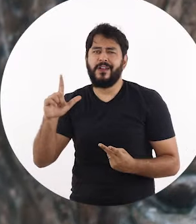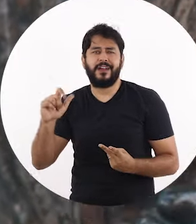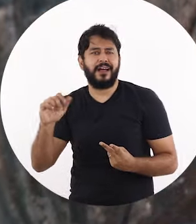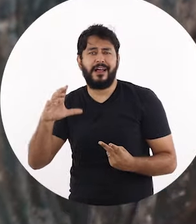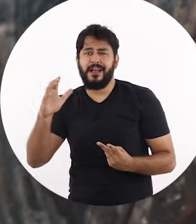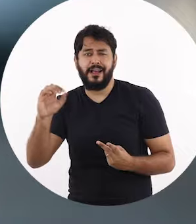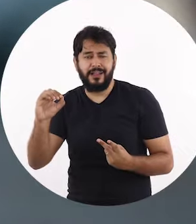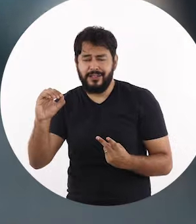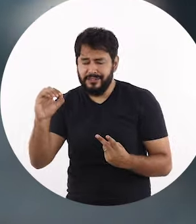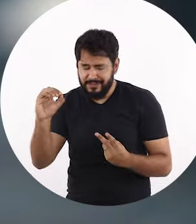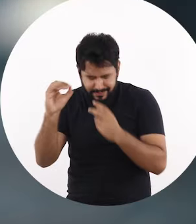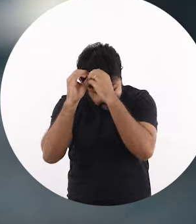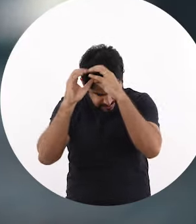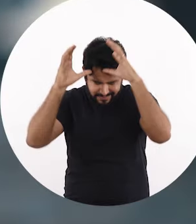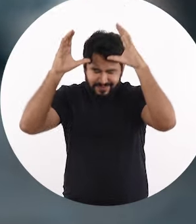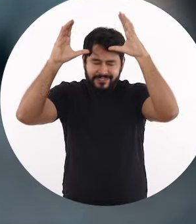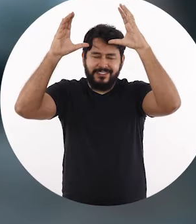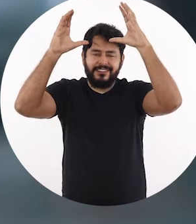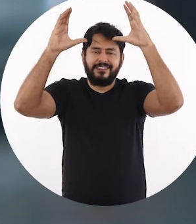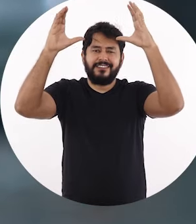Recife tá perto de mim.